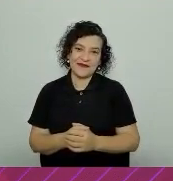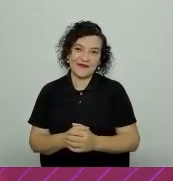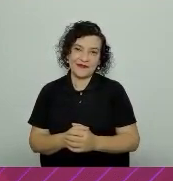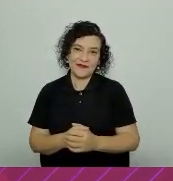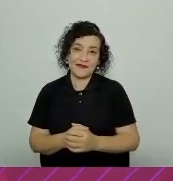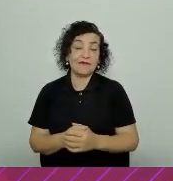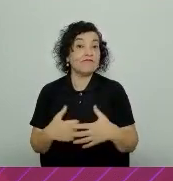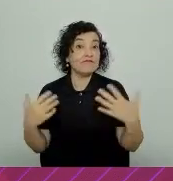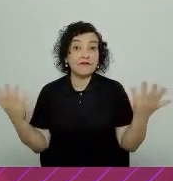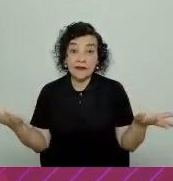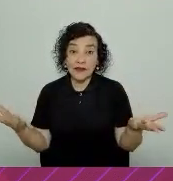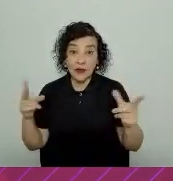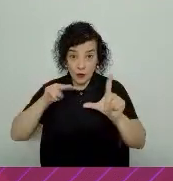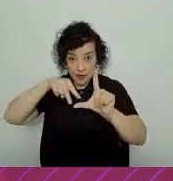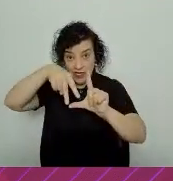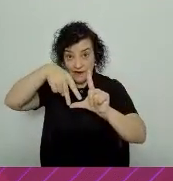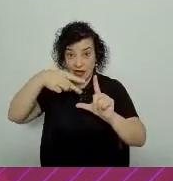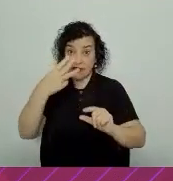então